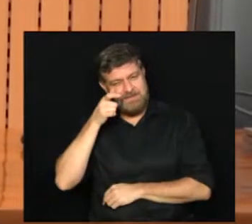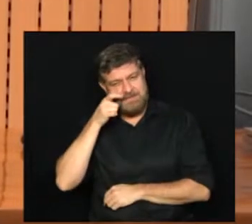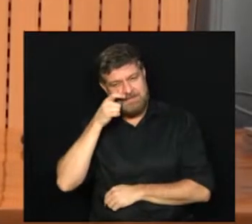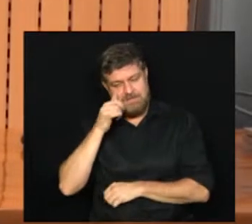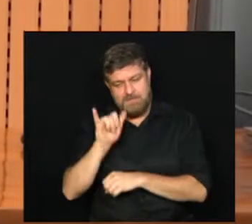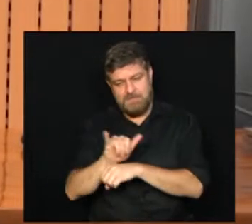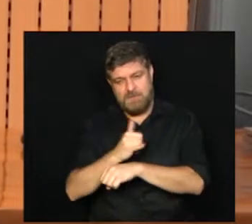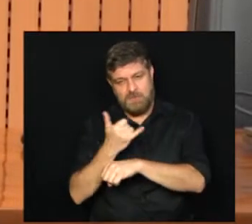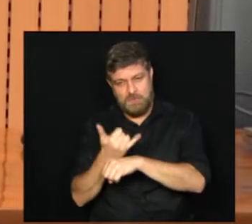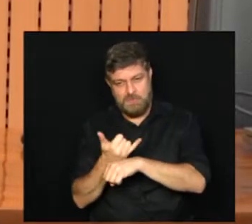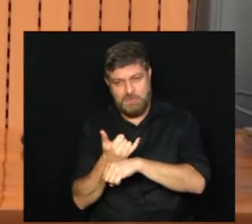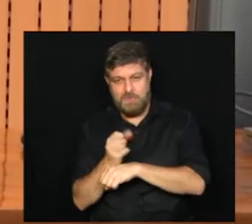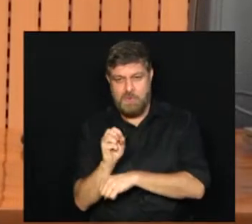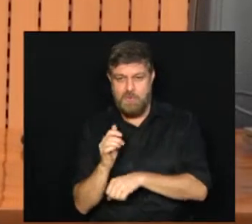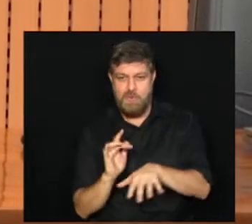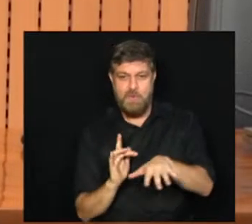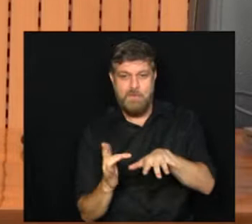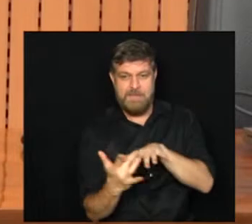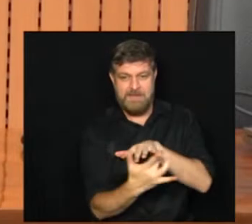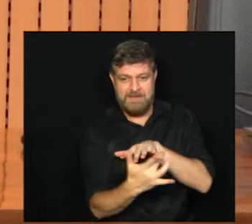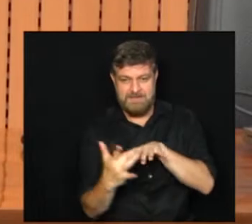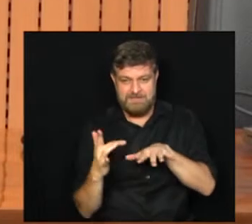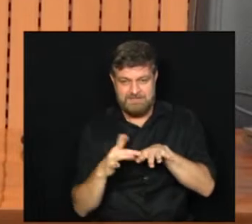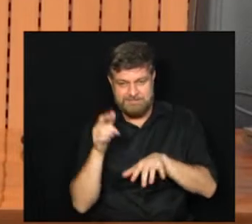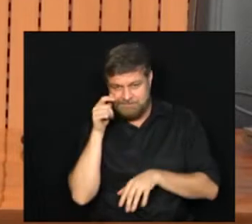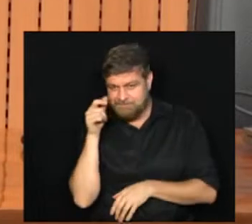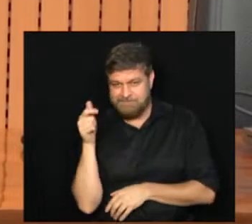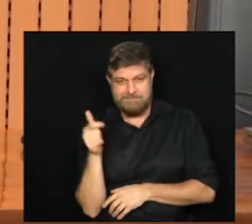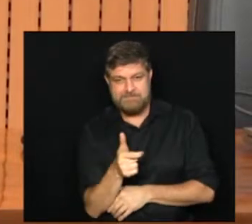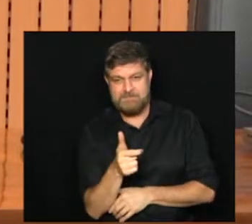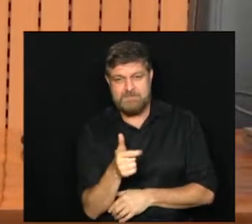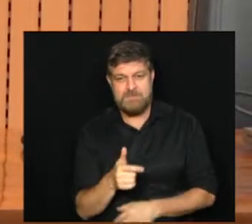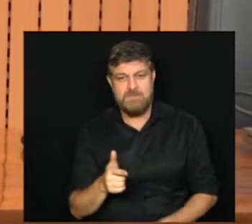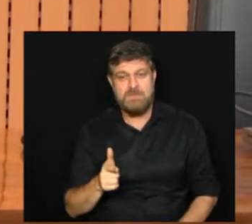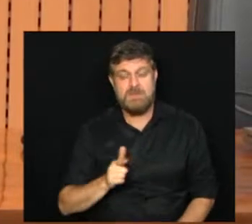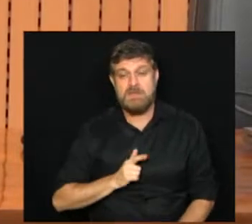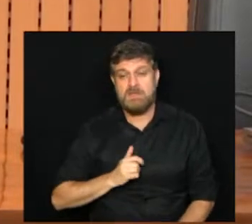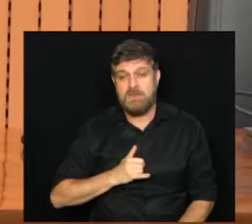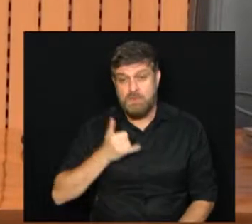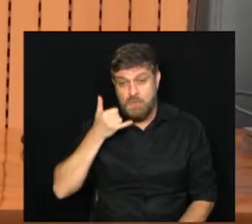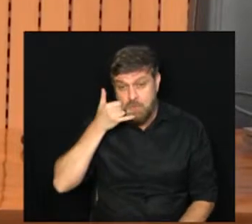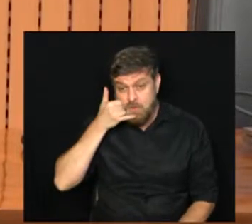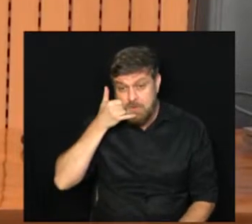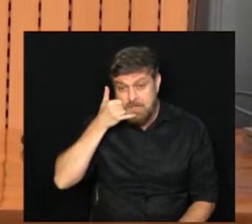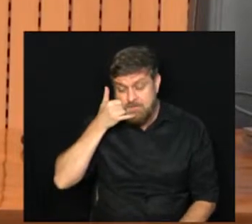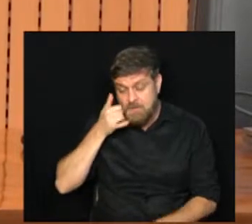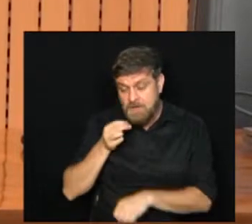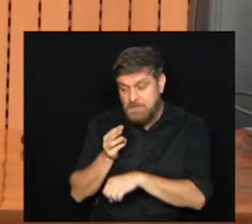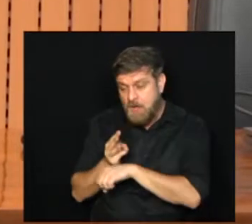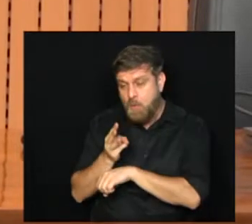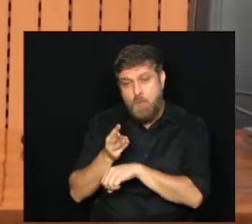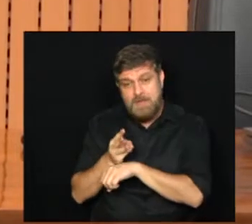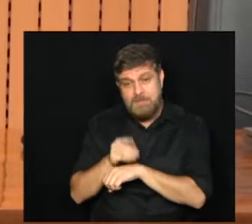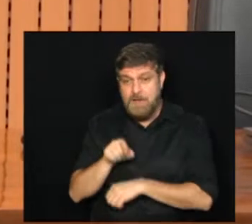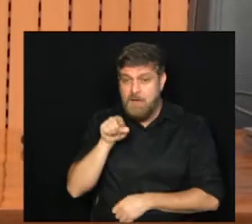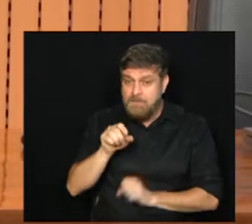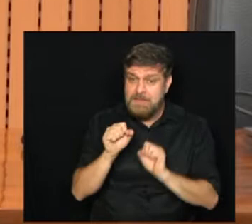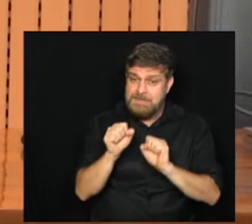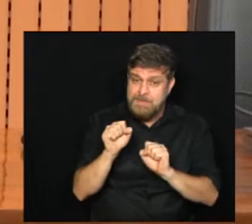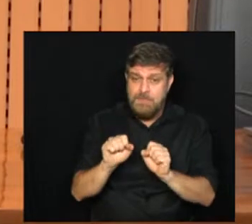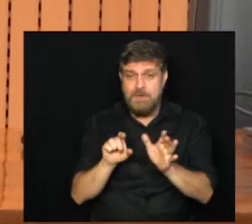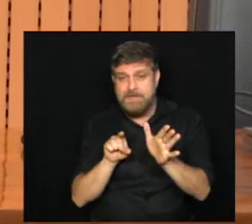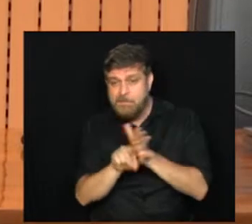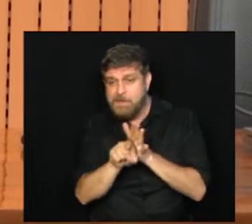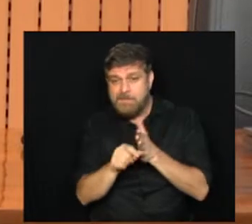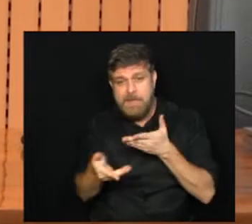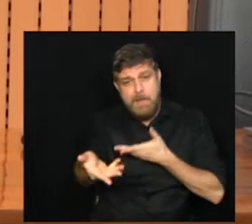ou pelos canais das redes sociais, o telefone para você mandar a sua pergunta, fazer a sua interação conosco,